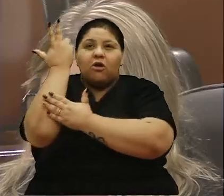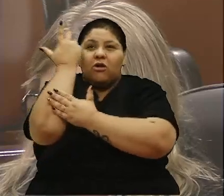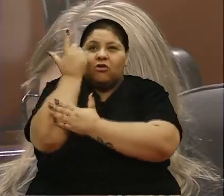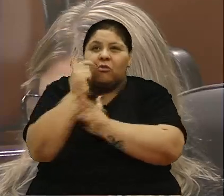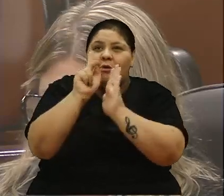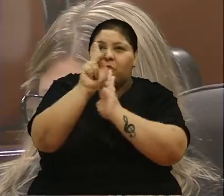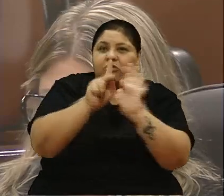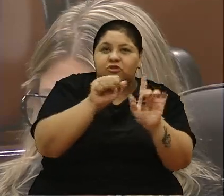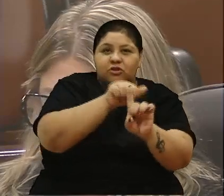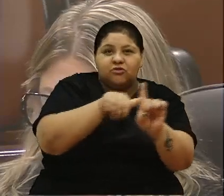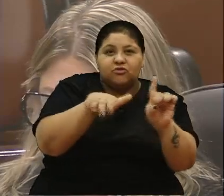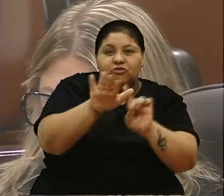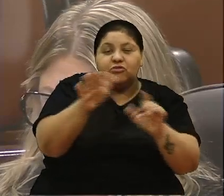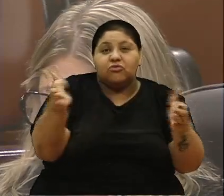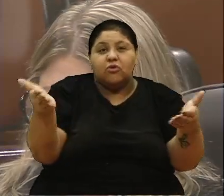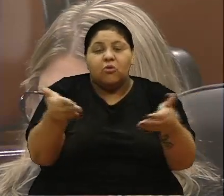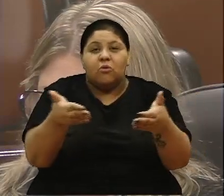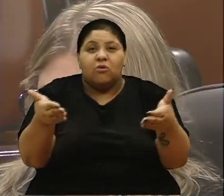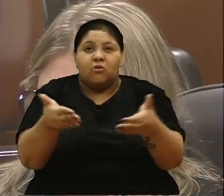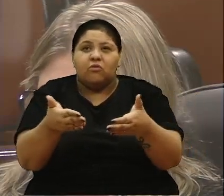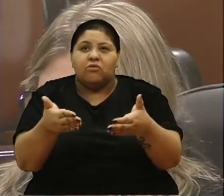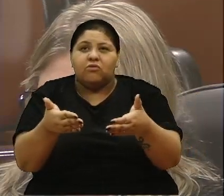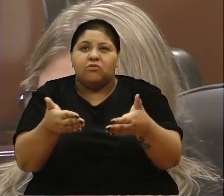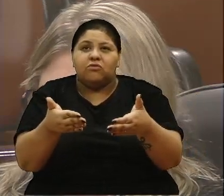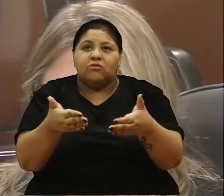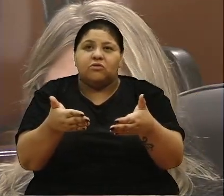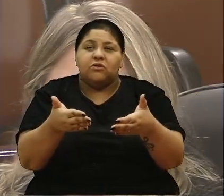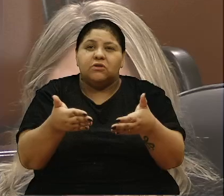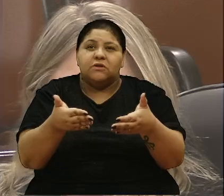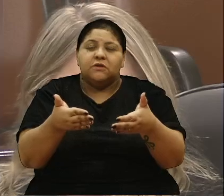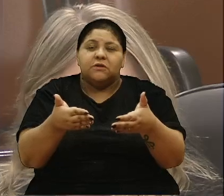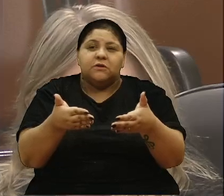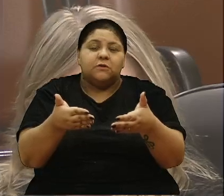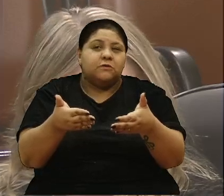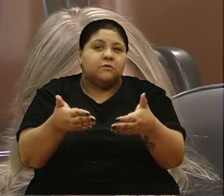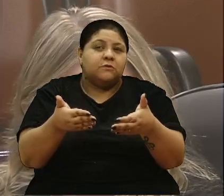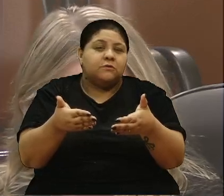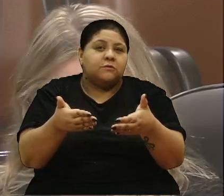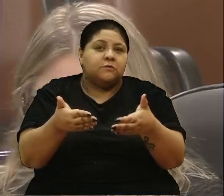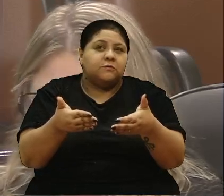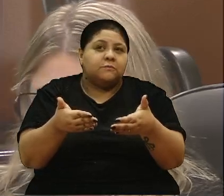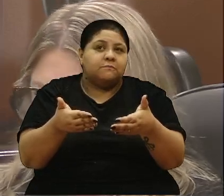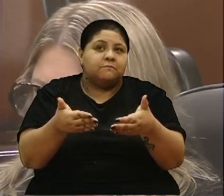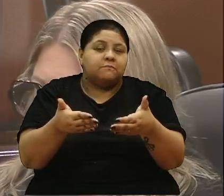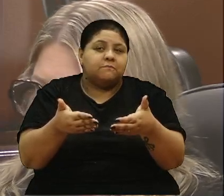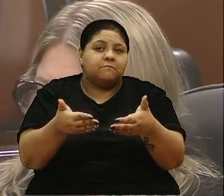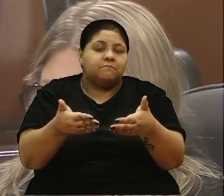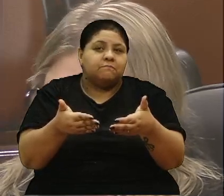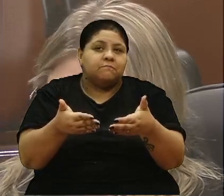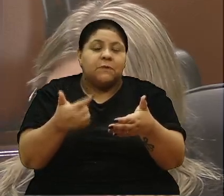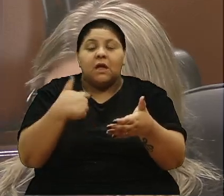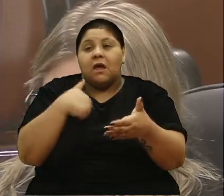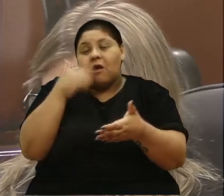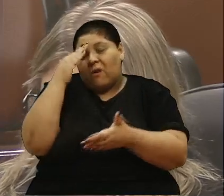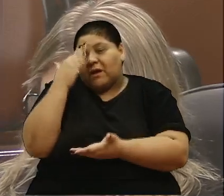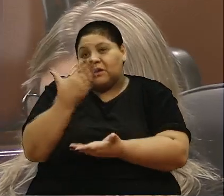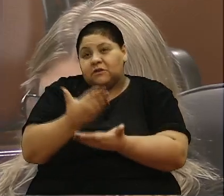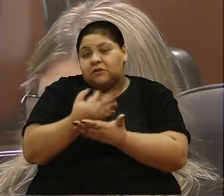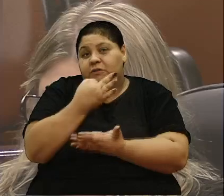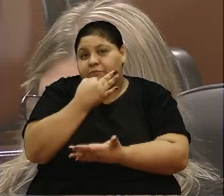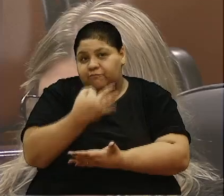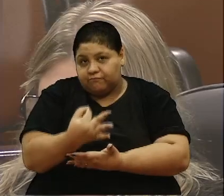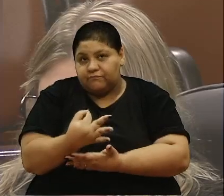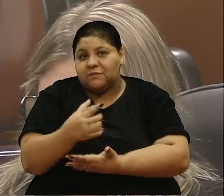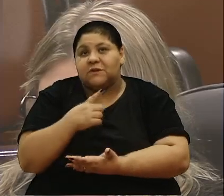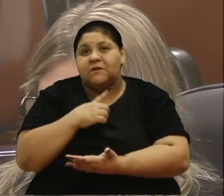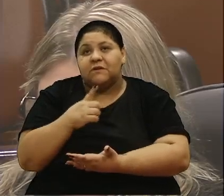essas crianças estão na mão de coisas que são erradas. Então, eu acredito, e o meu ponto de vista, é que realmente